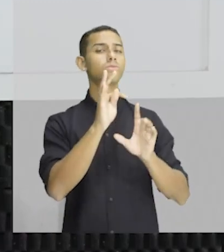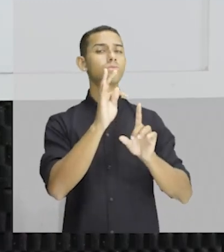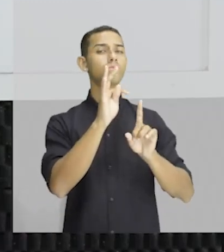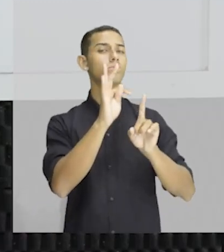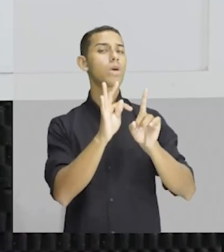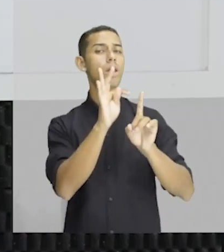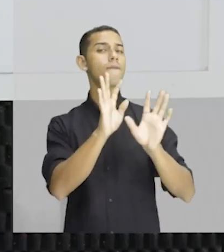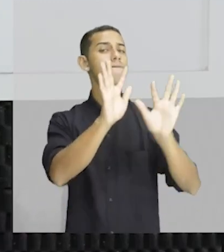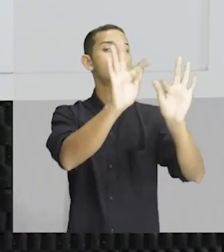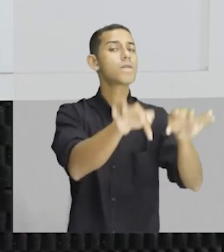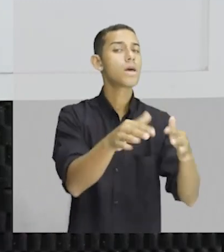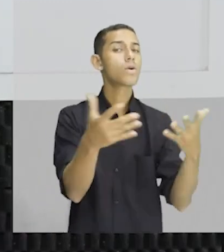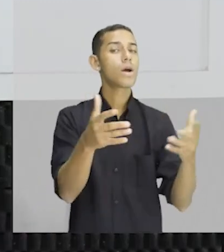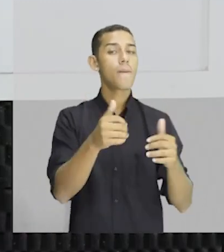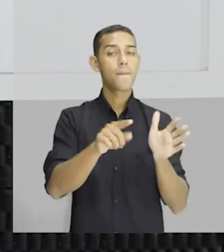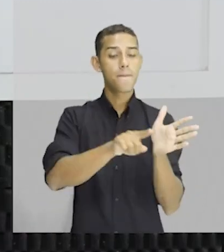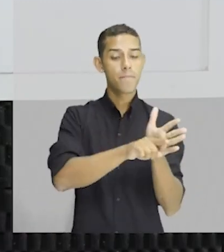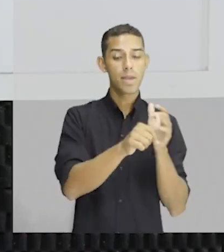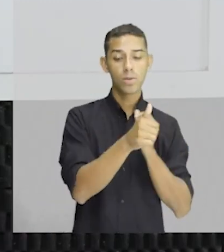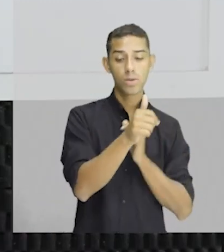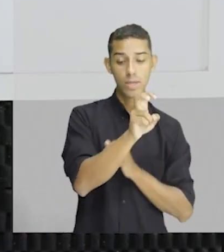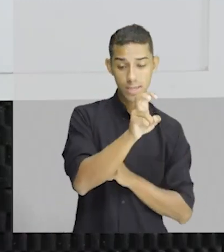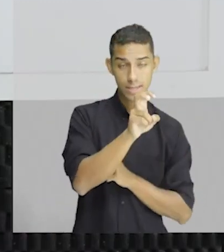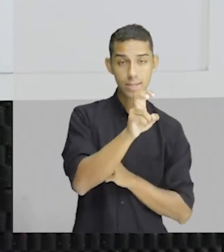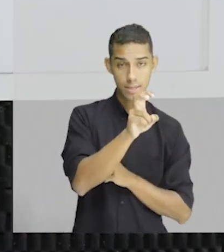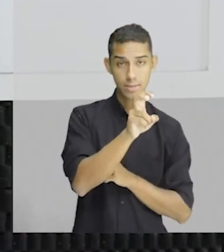menos a temperatura inicial, 25.